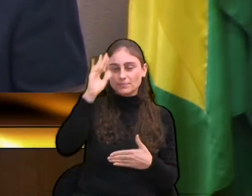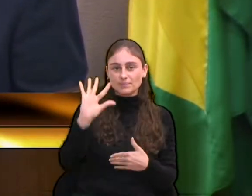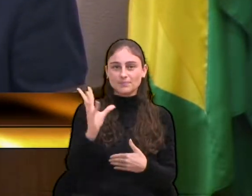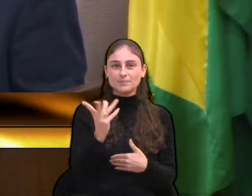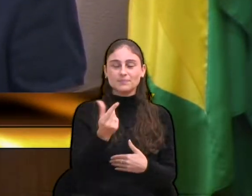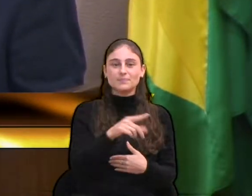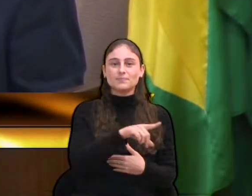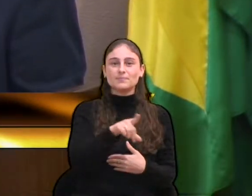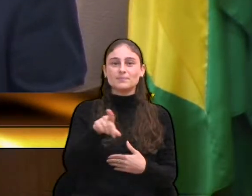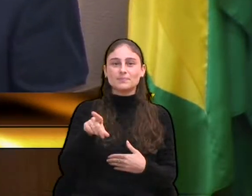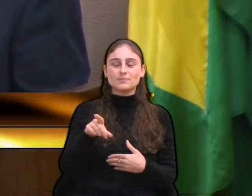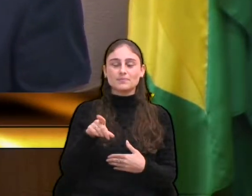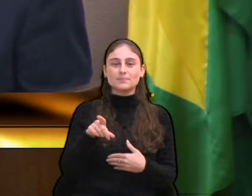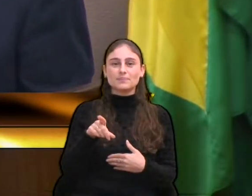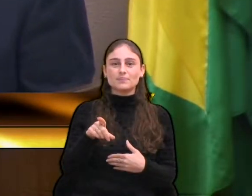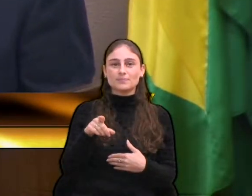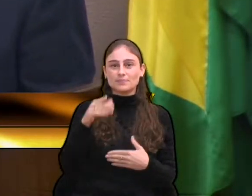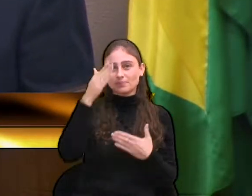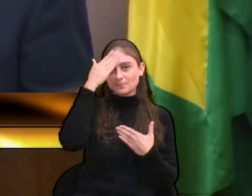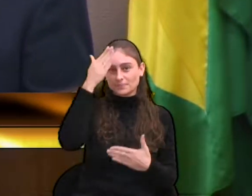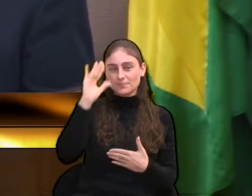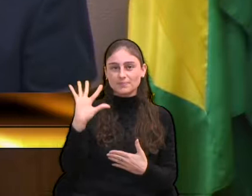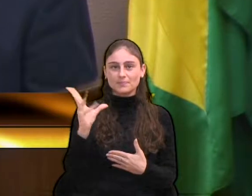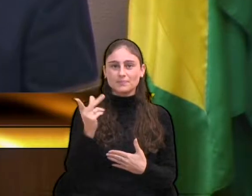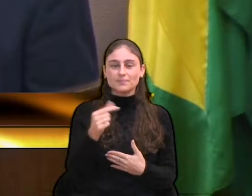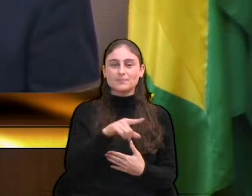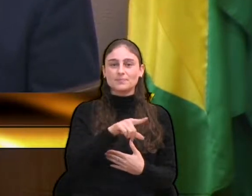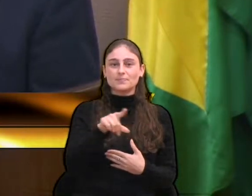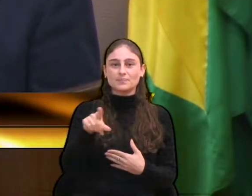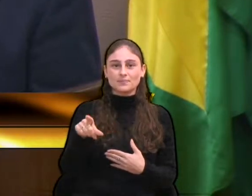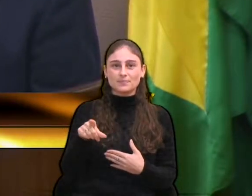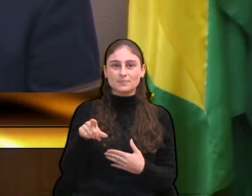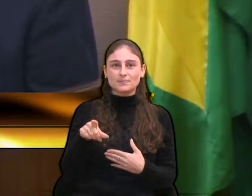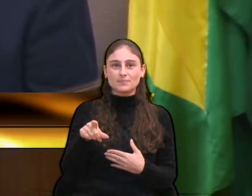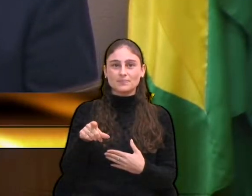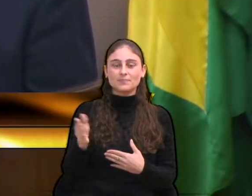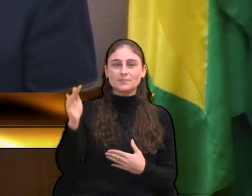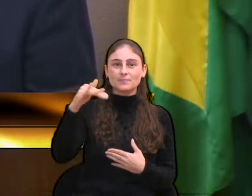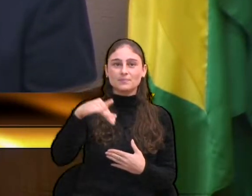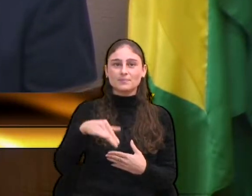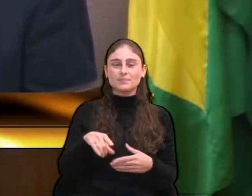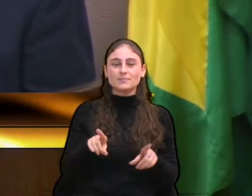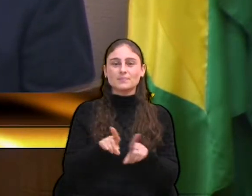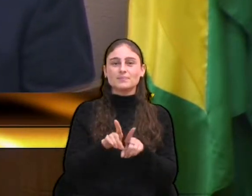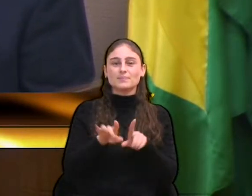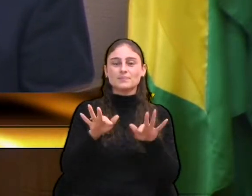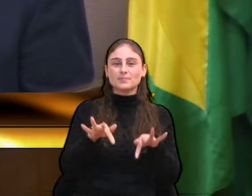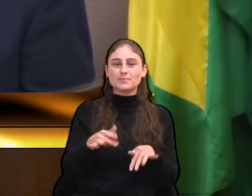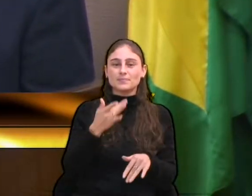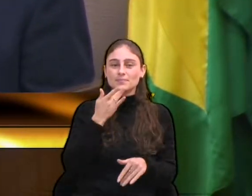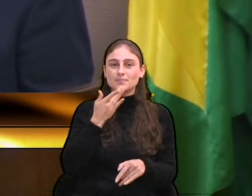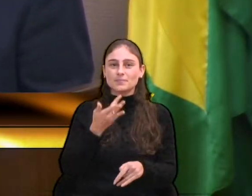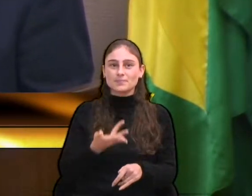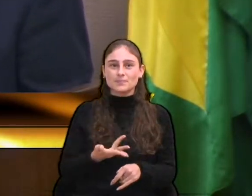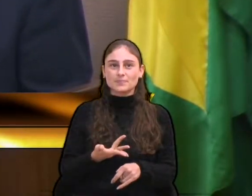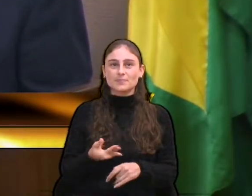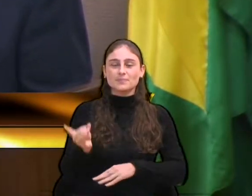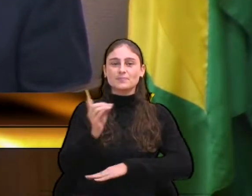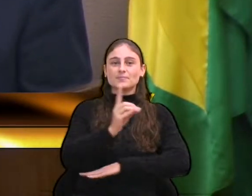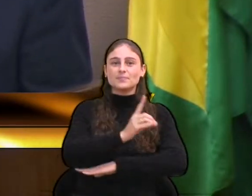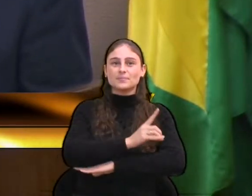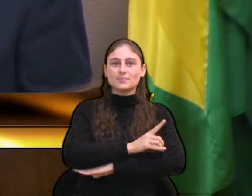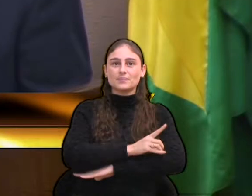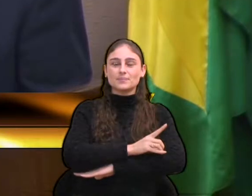vocês, grazie a tutti quanti che se vieste qua, de questo finale de tarde, prestigiar